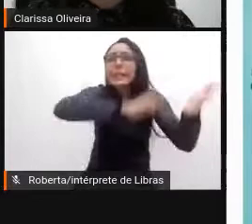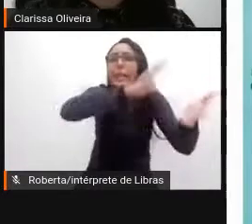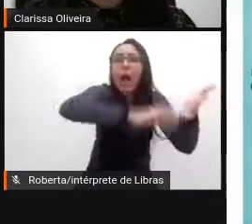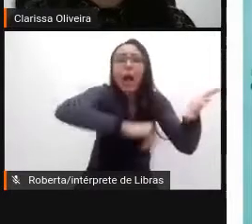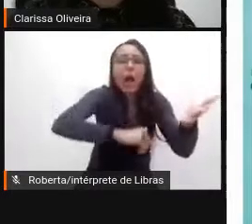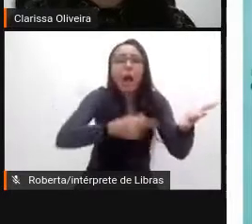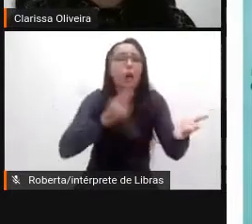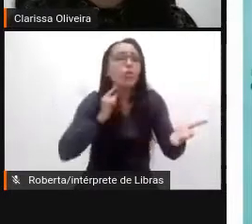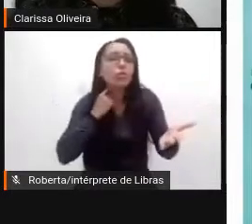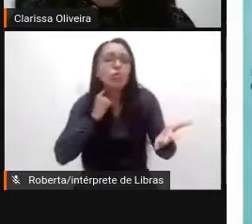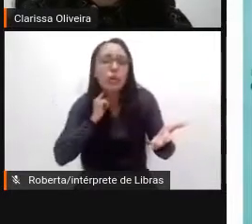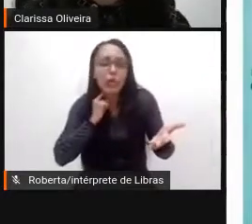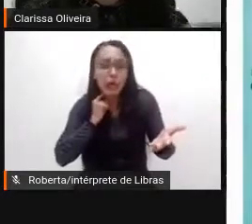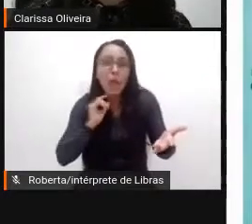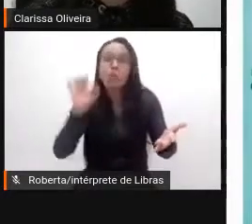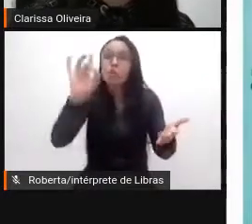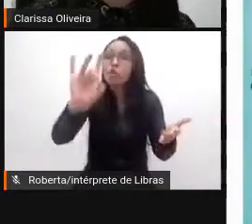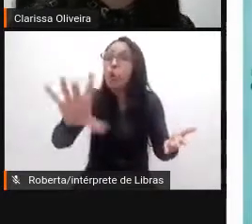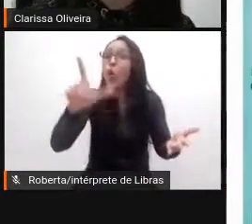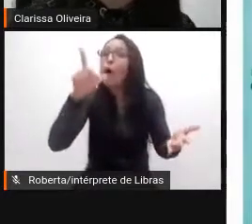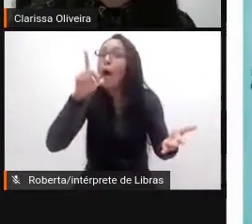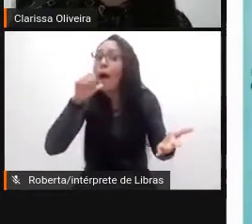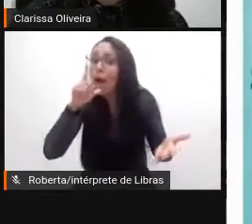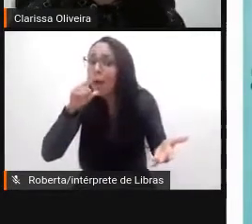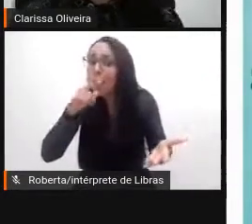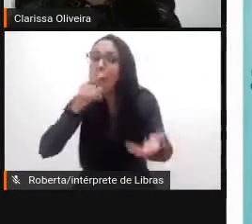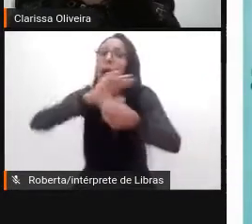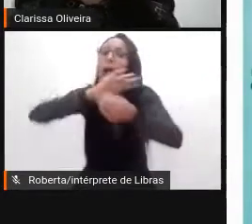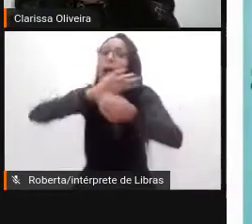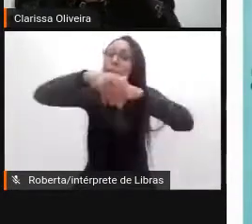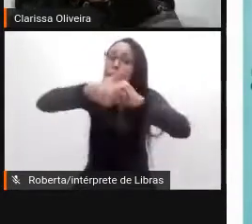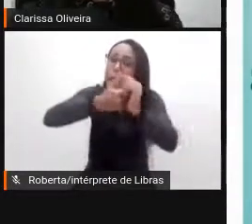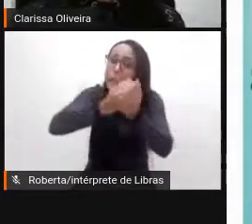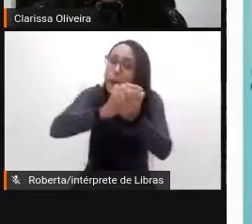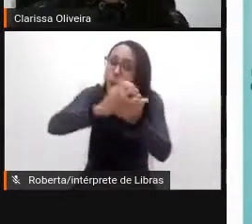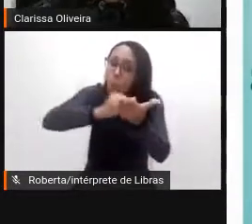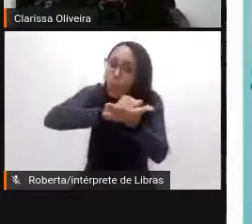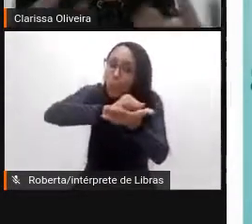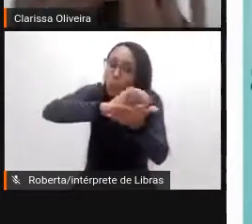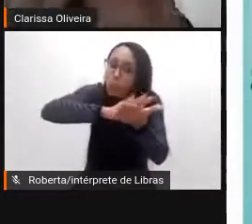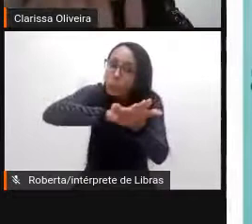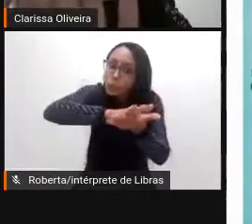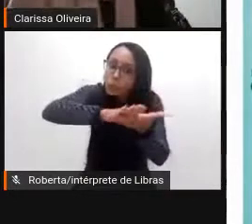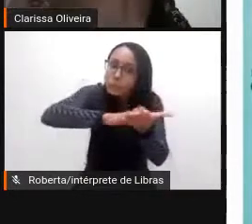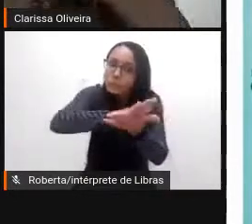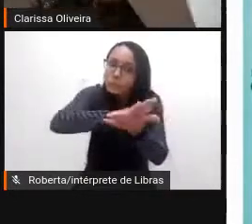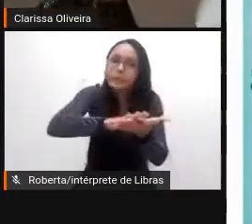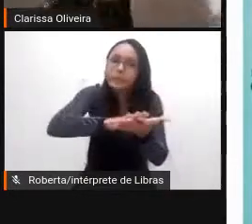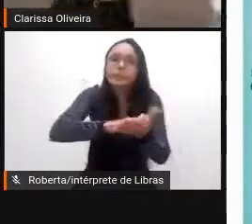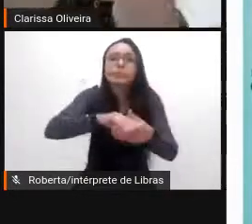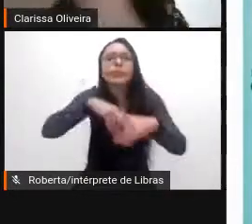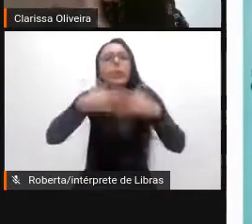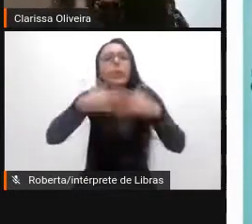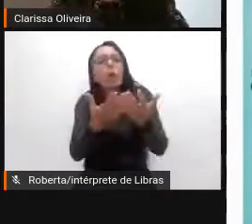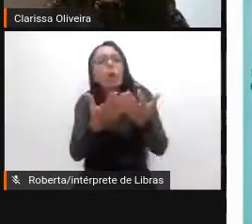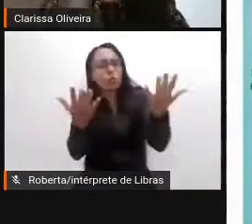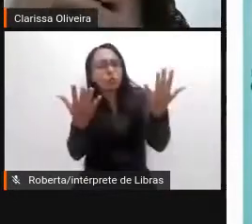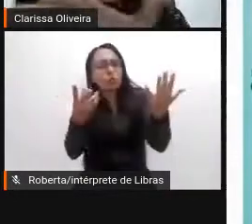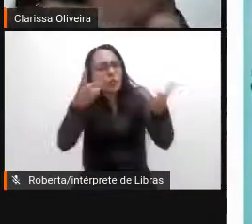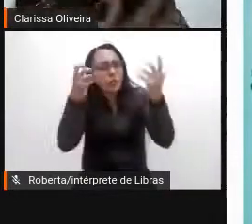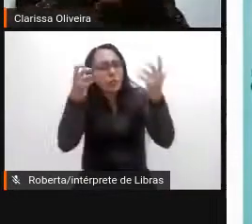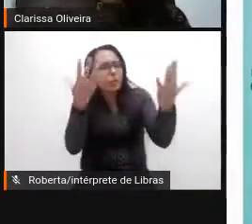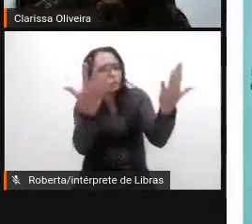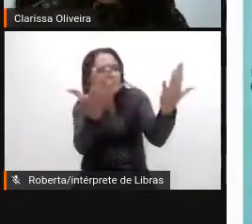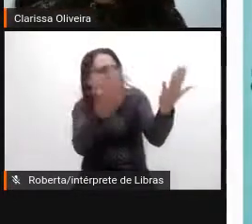é água e sabão. Então, eu vou lavar as minhas mãos com água e sabão. Mas se eu estou olhando minhas mãos, não tem nada de